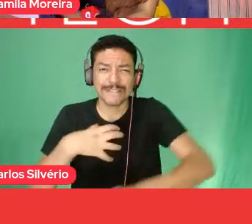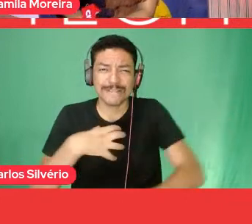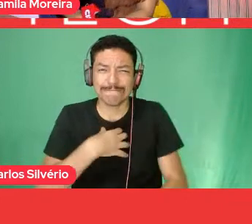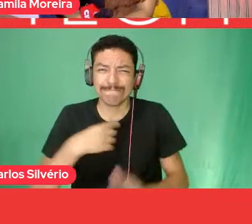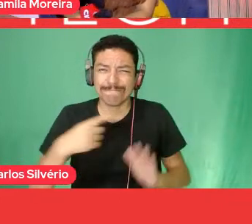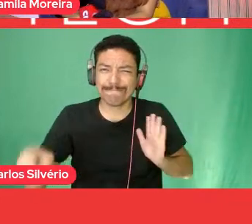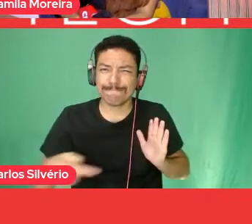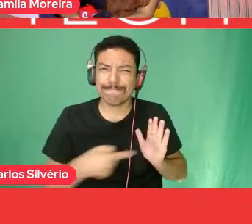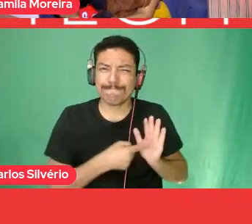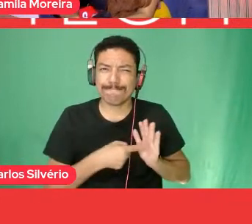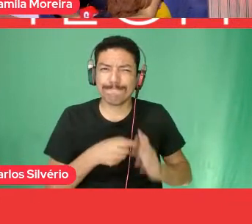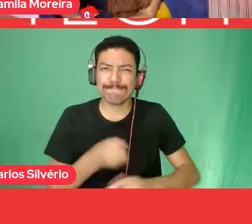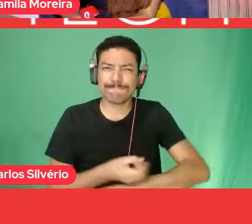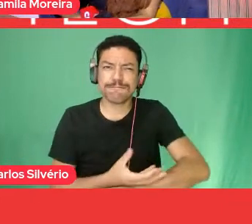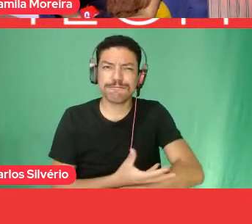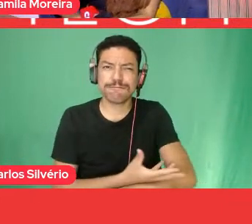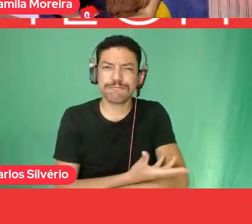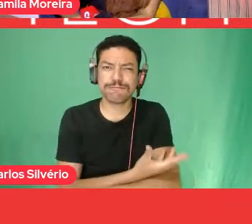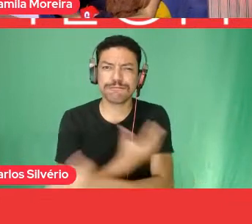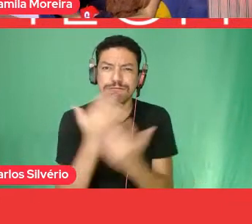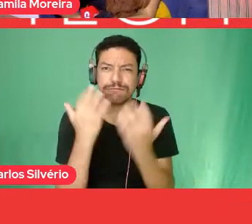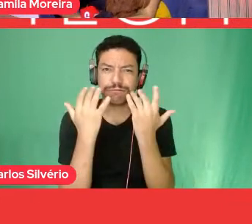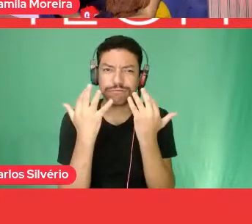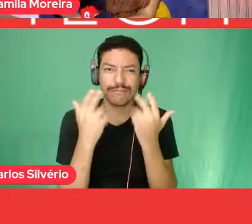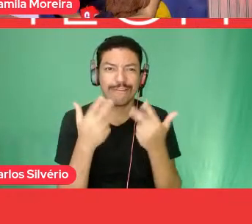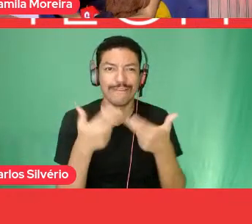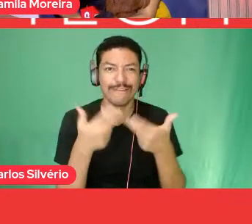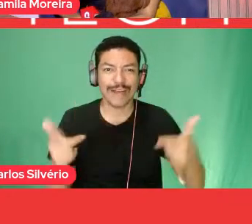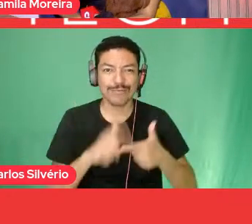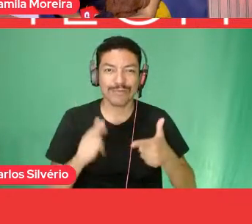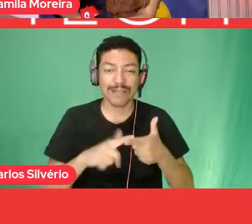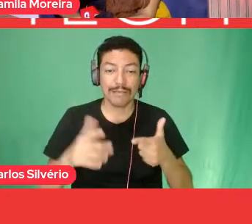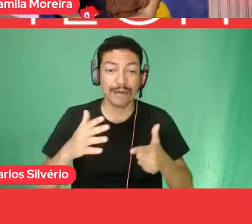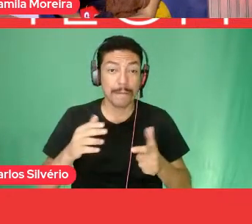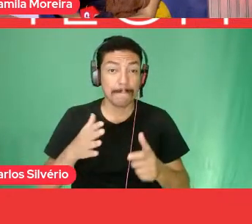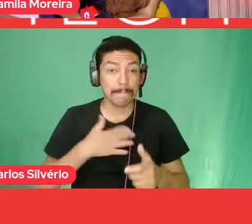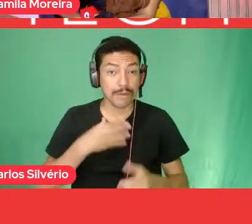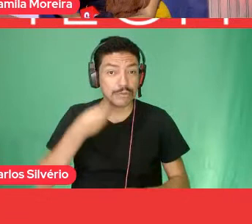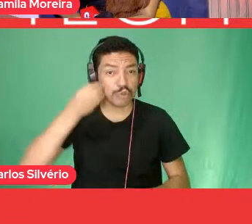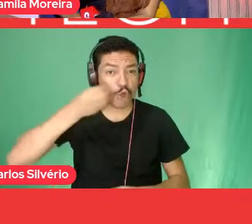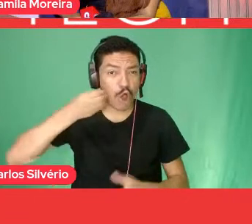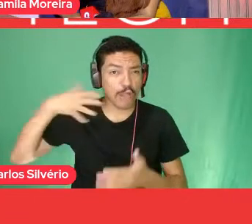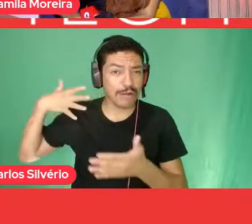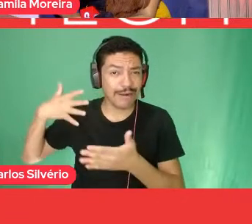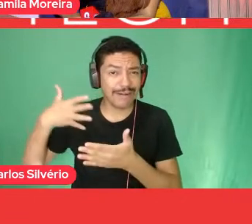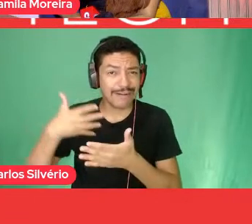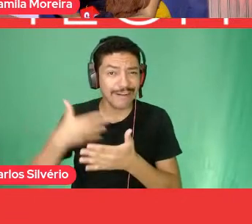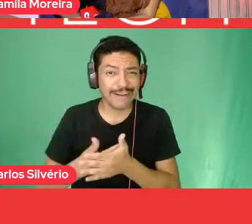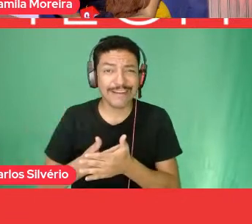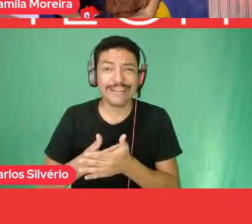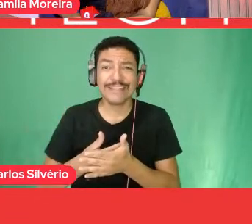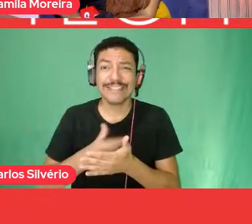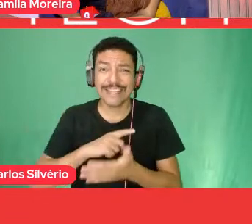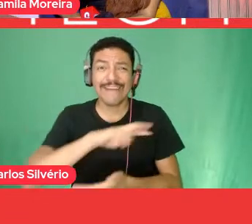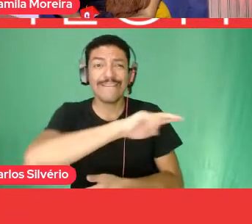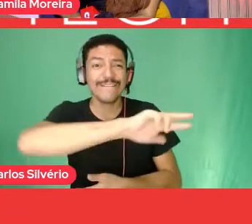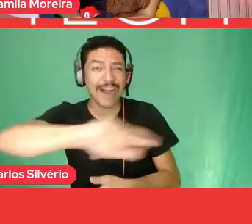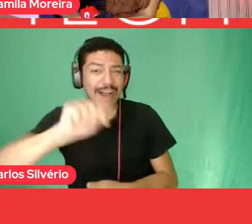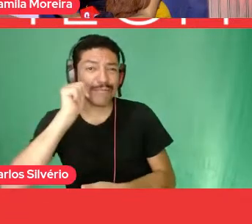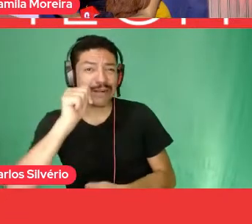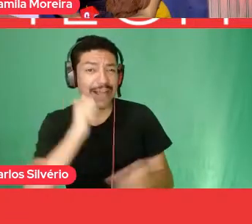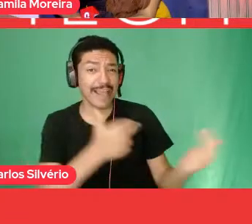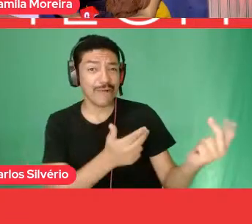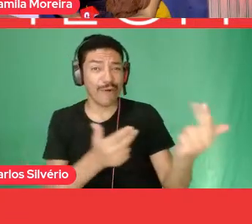que várias questões que eu passei ao longo da minha carreira, né, várias mulheres também passavam. Né, aquilo tinha virado